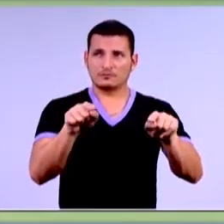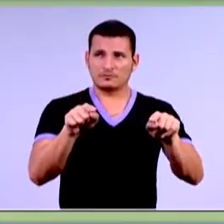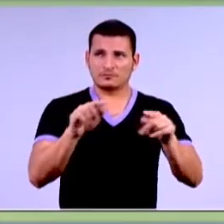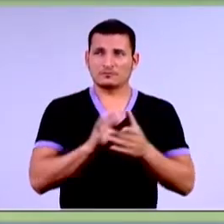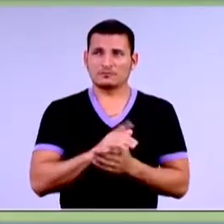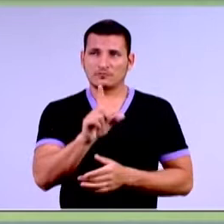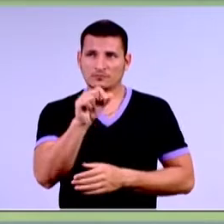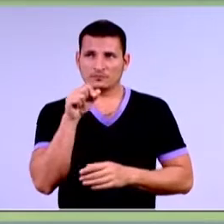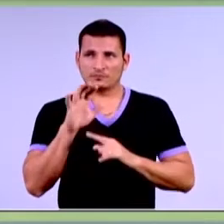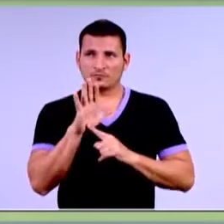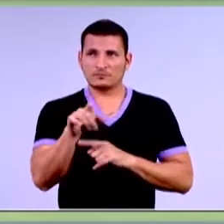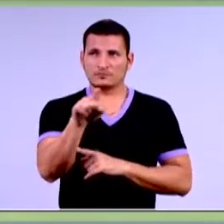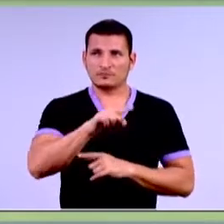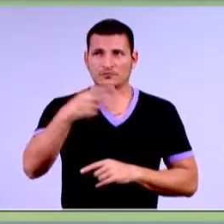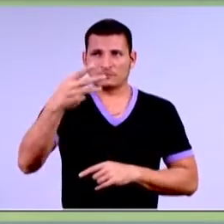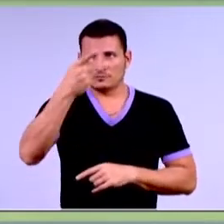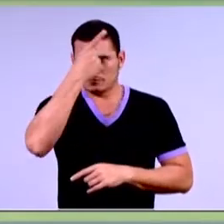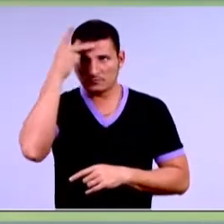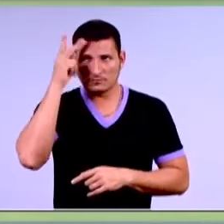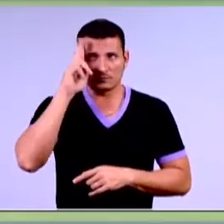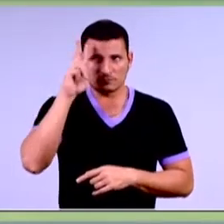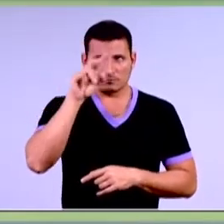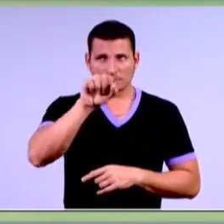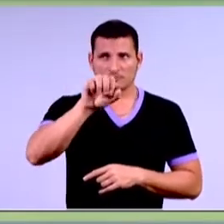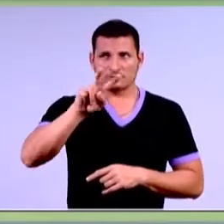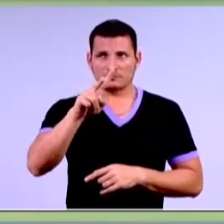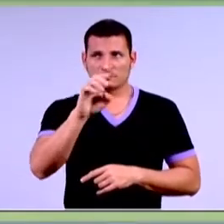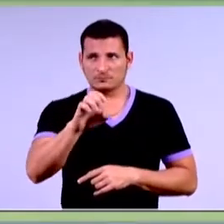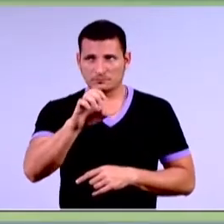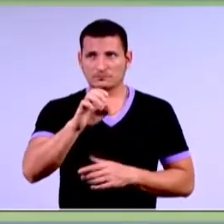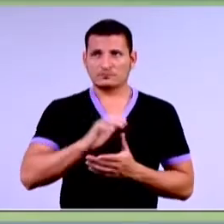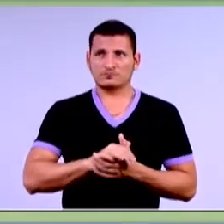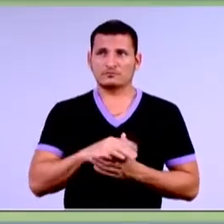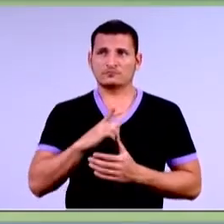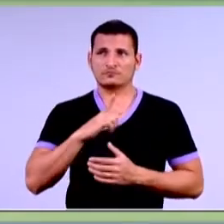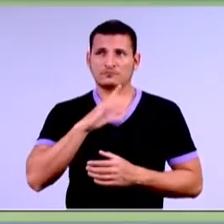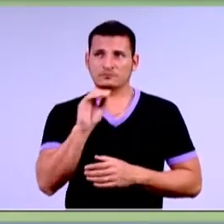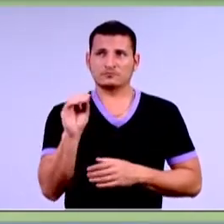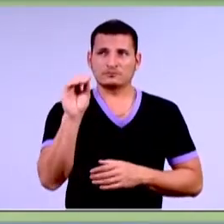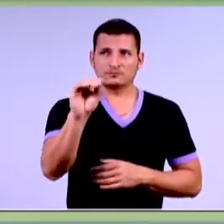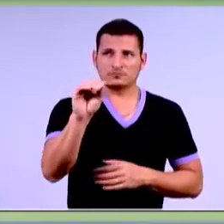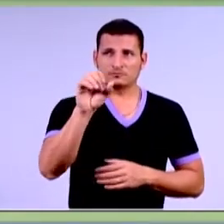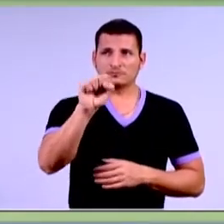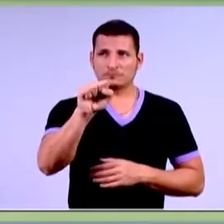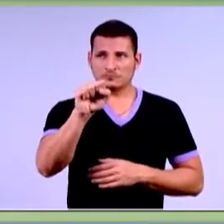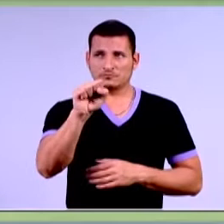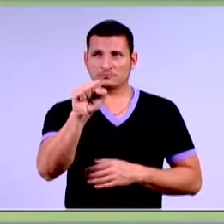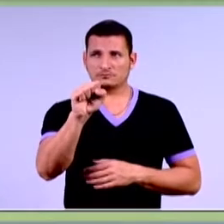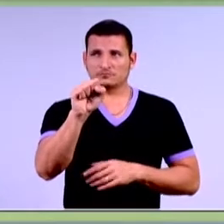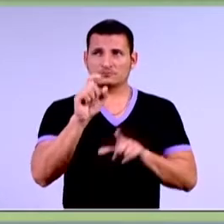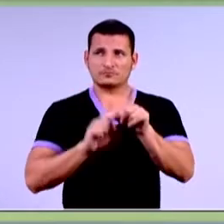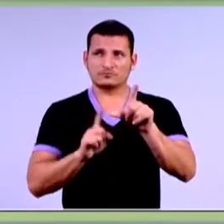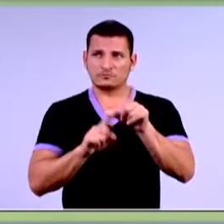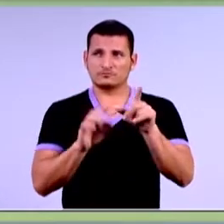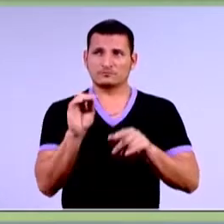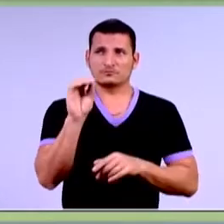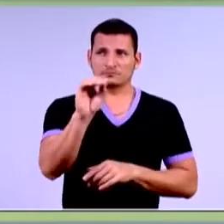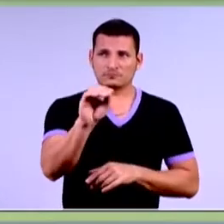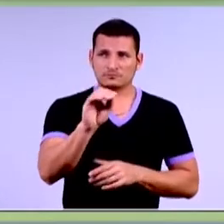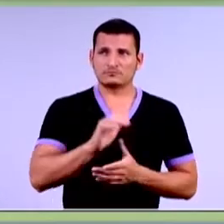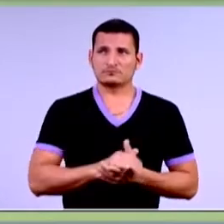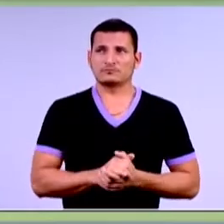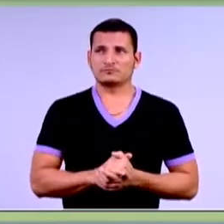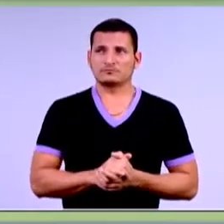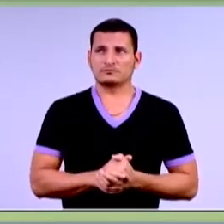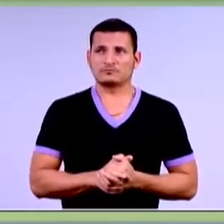terceira pessoa lembram com riches o verbo leva é sim no presente na forma afirmativa então